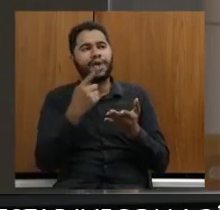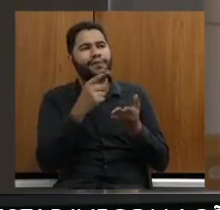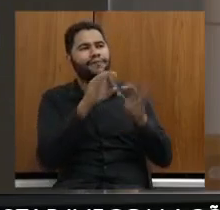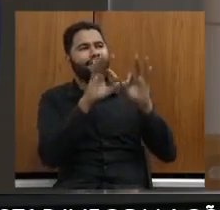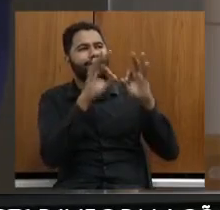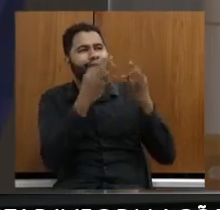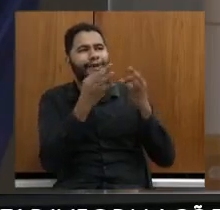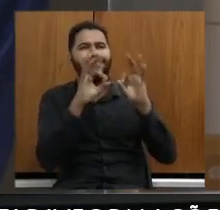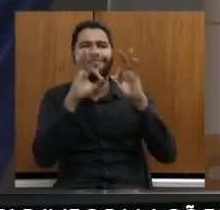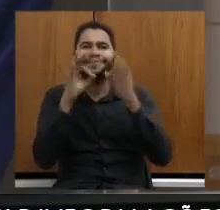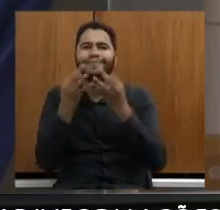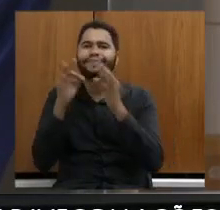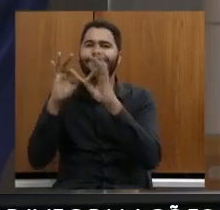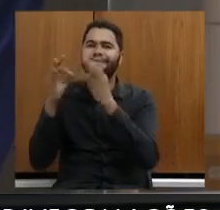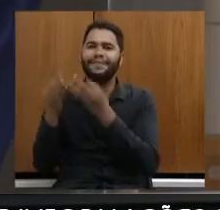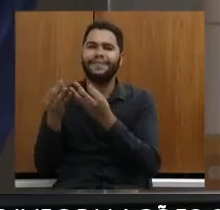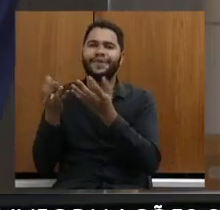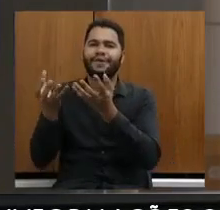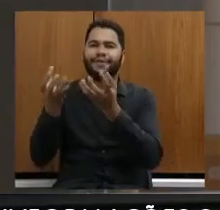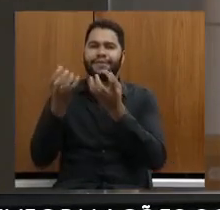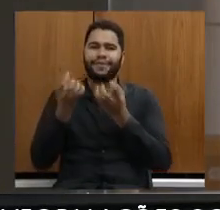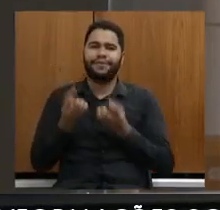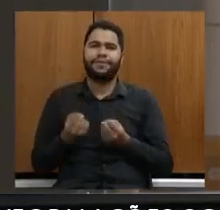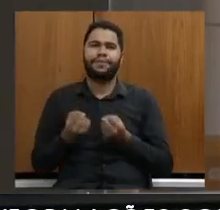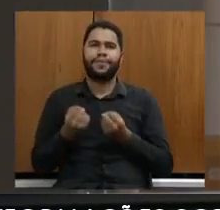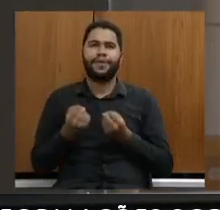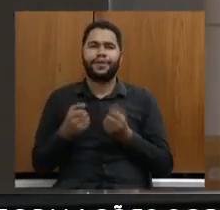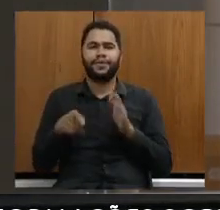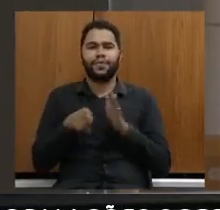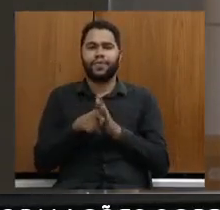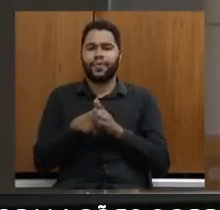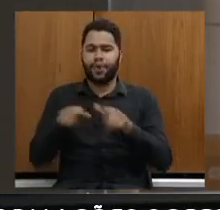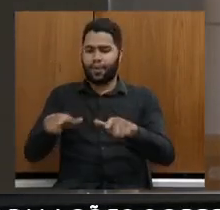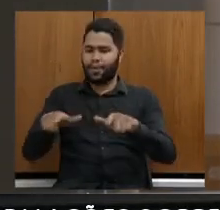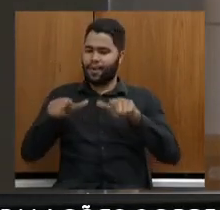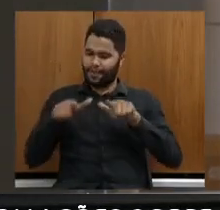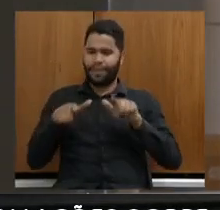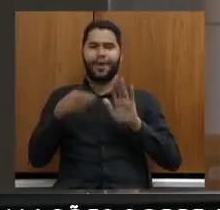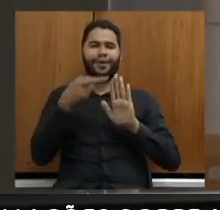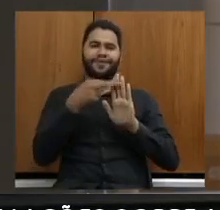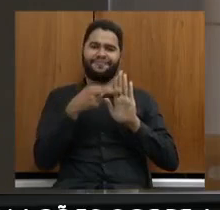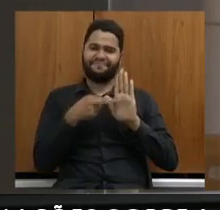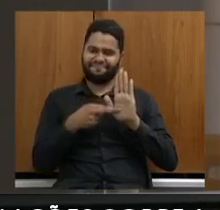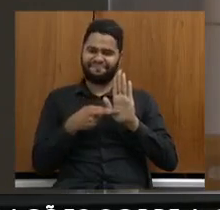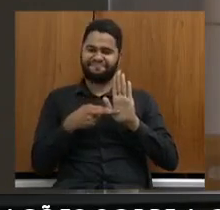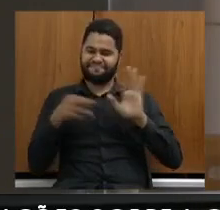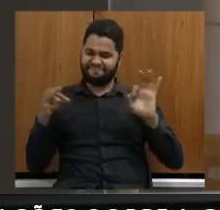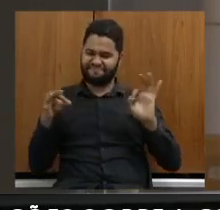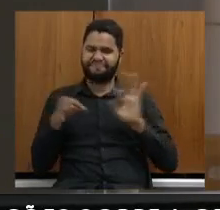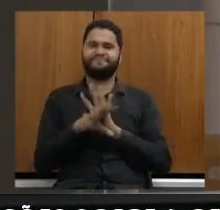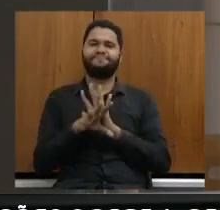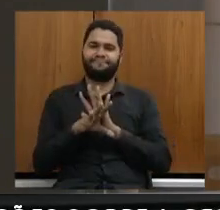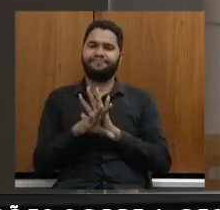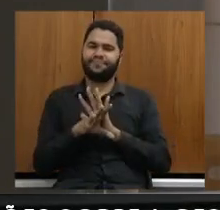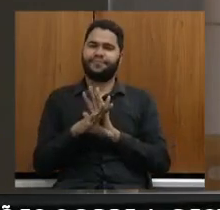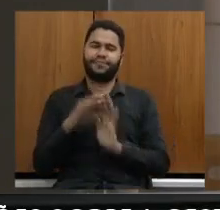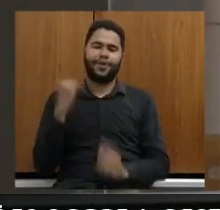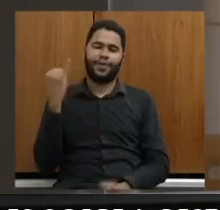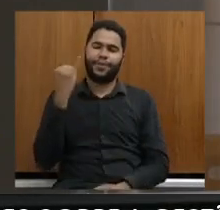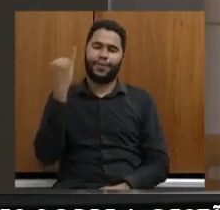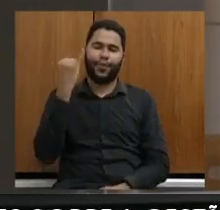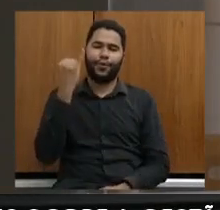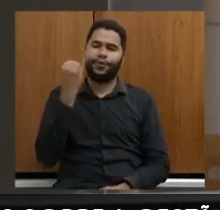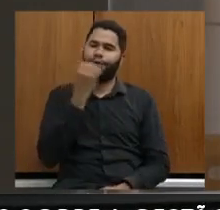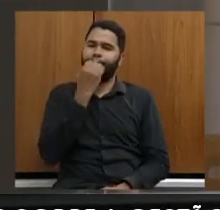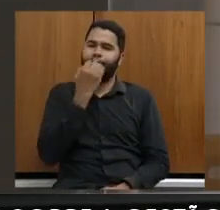famílias recebendo aí o seu título de regularização isso é muito é realmente muito não abre